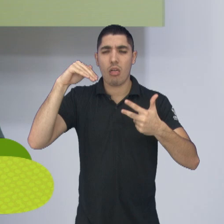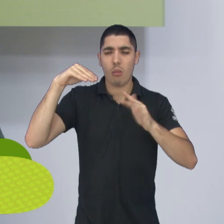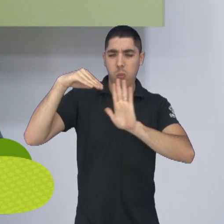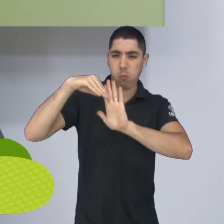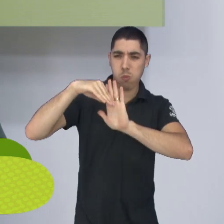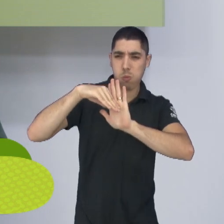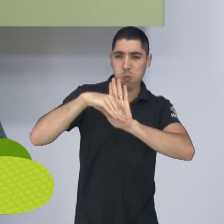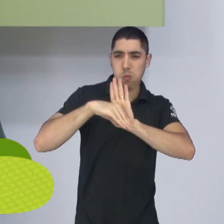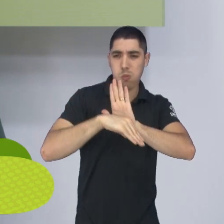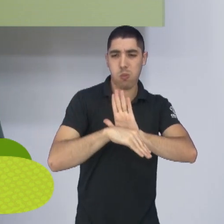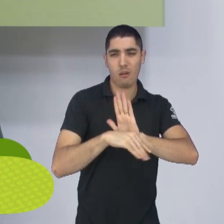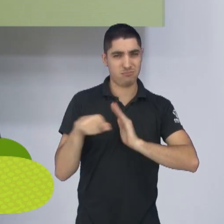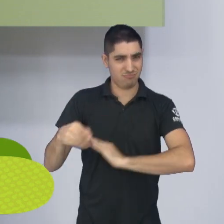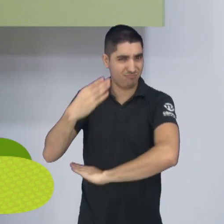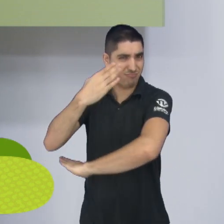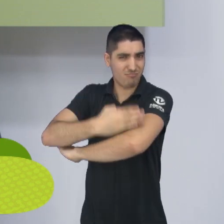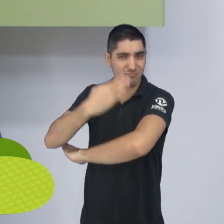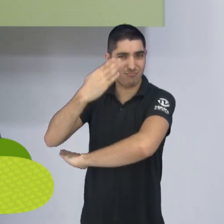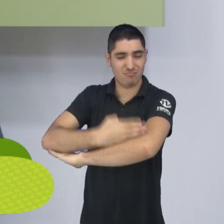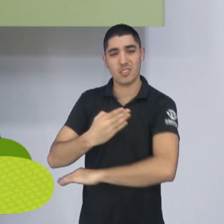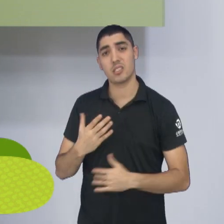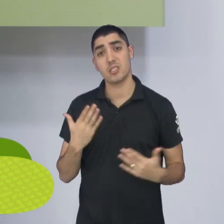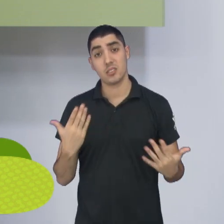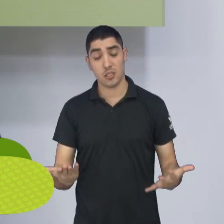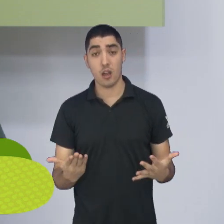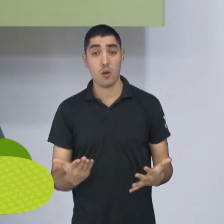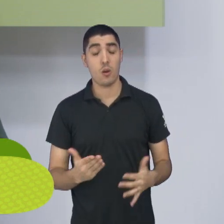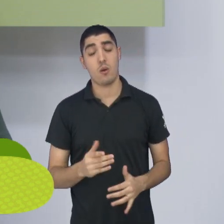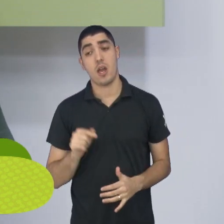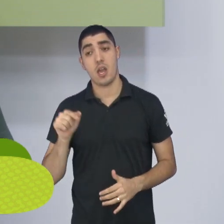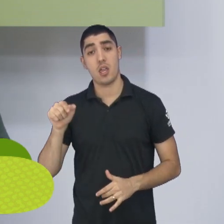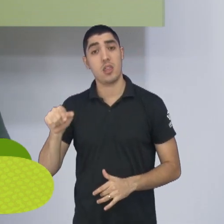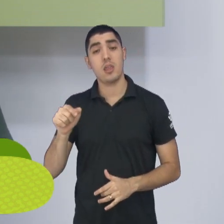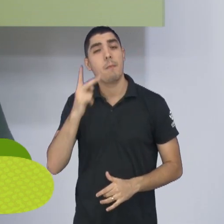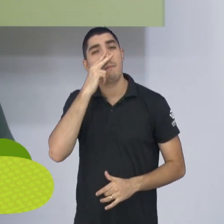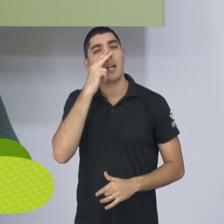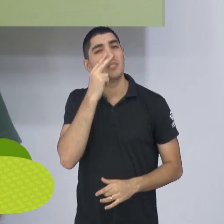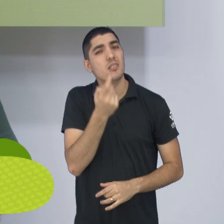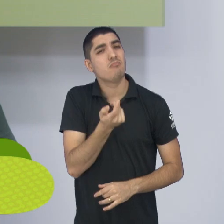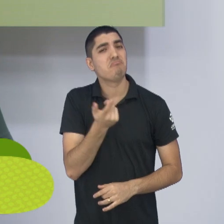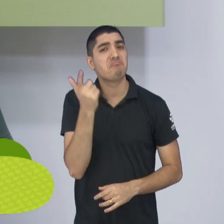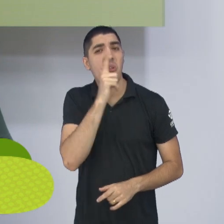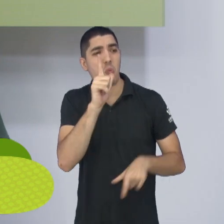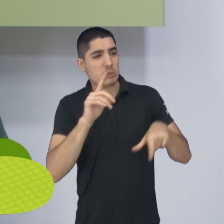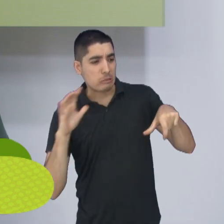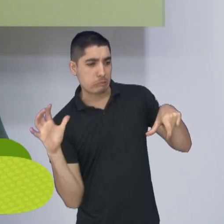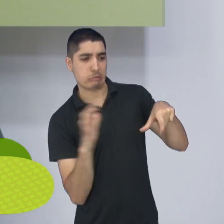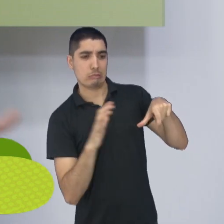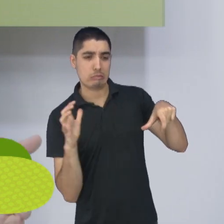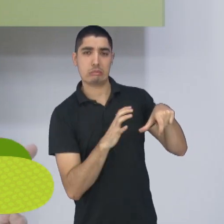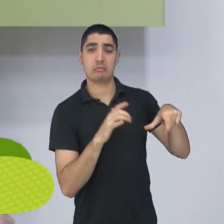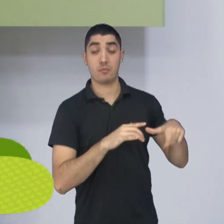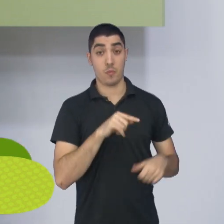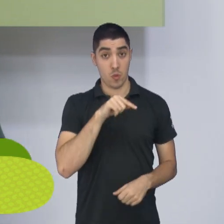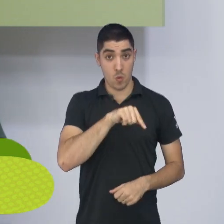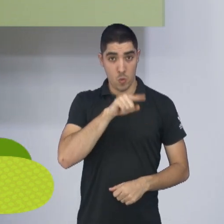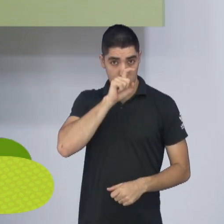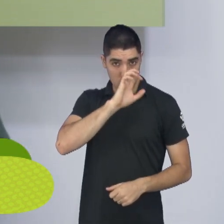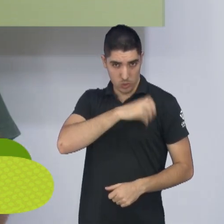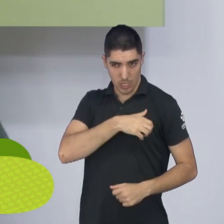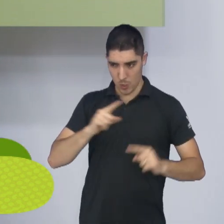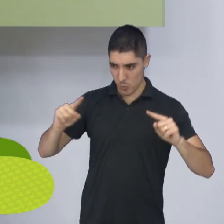no campeonato. Aí acabou não causando tantos problemas para o São José. O São José, esse jogo contra o Capivariano